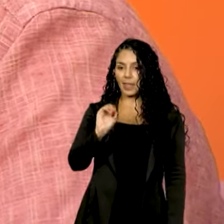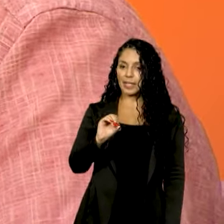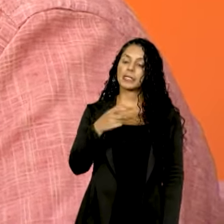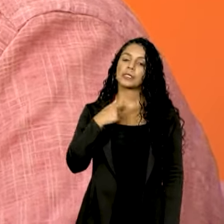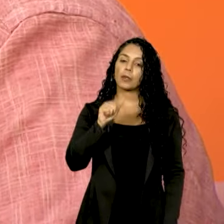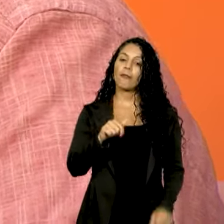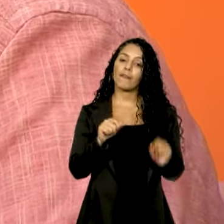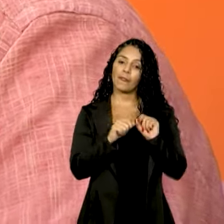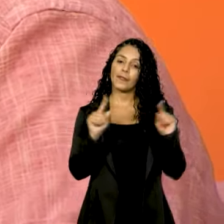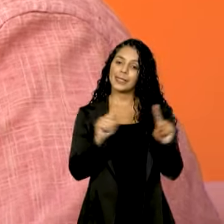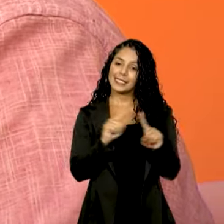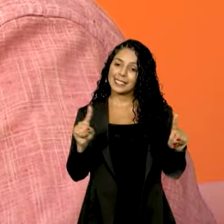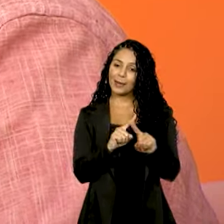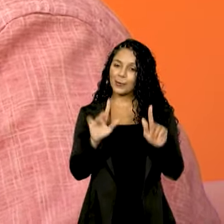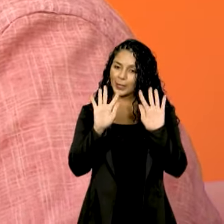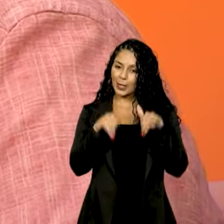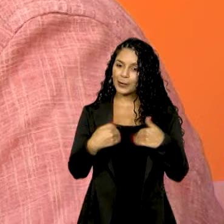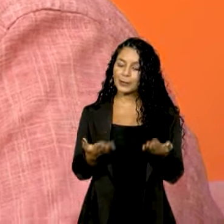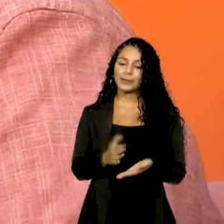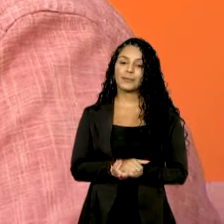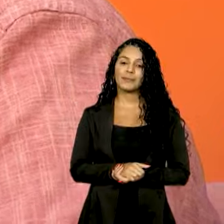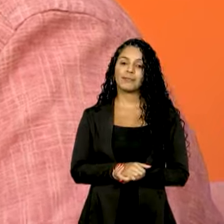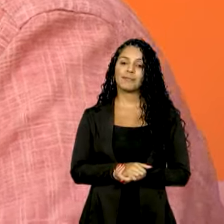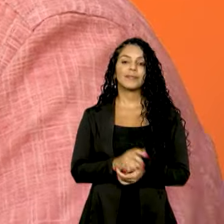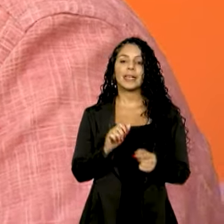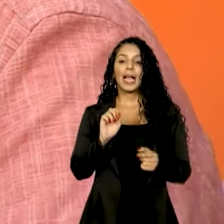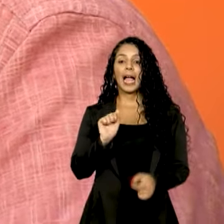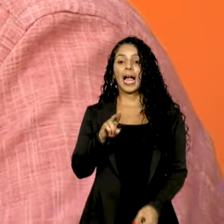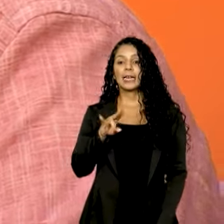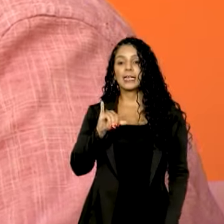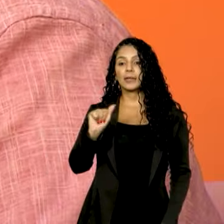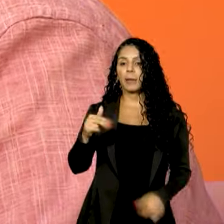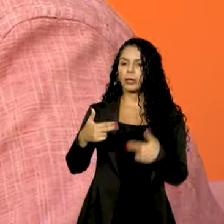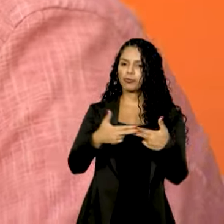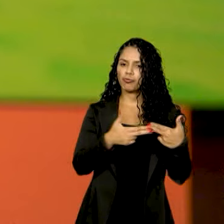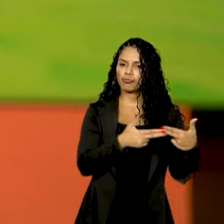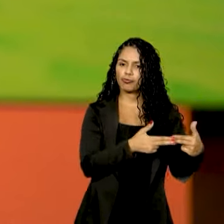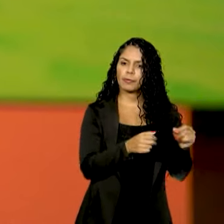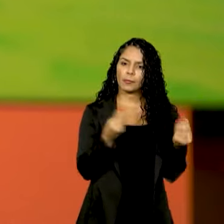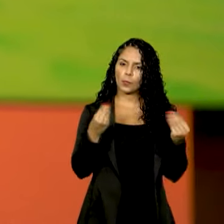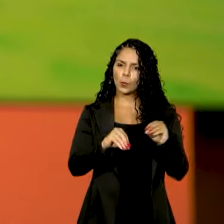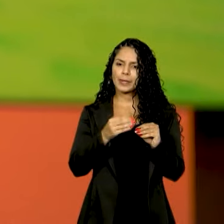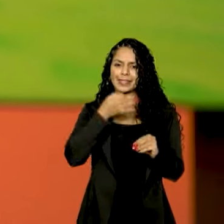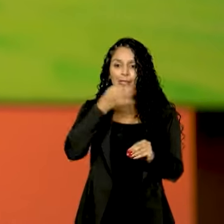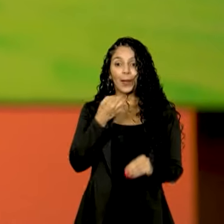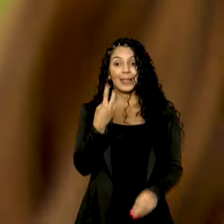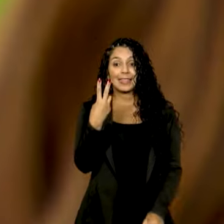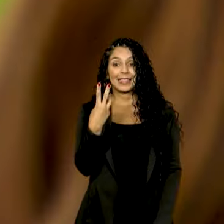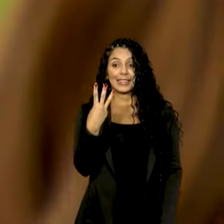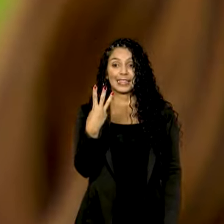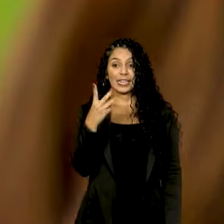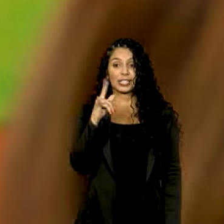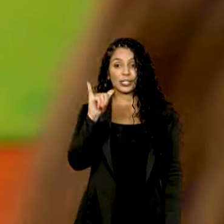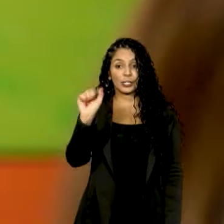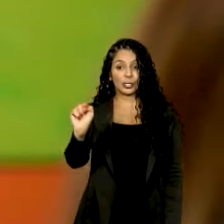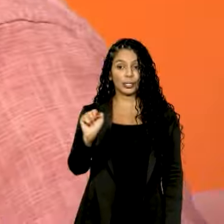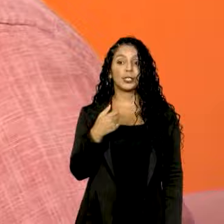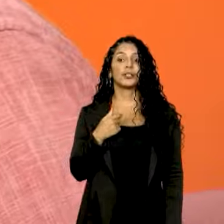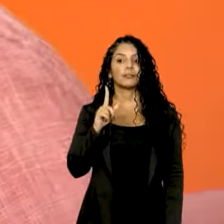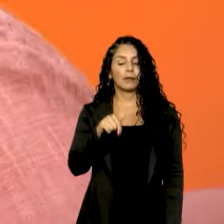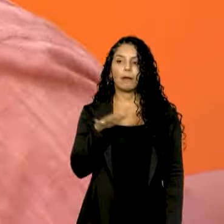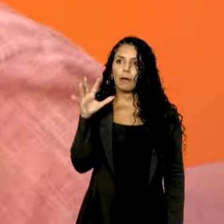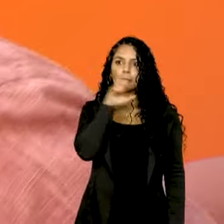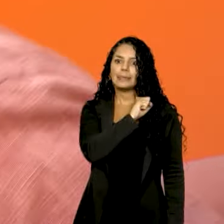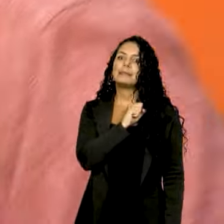final ainda, fiz a música. E animei tudo e editei, e sonorizei e tal. Isso em 3 dias. Ninja, né? Mas foi o recorde,